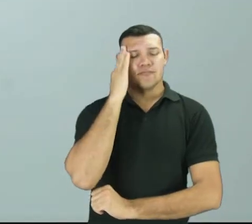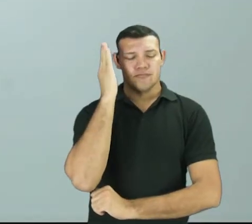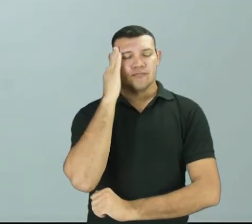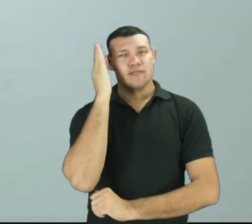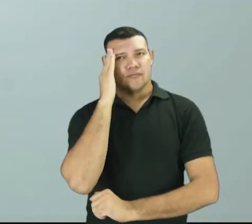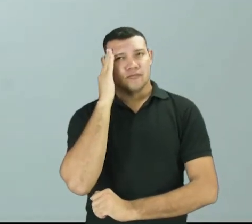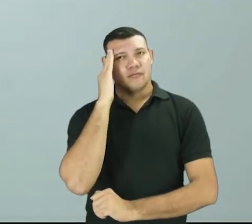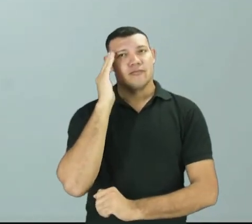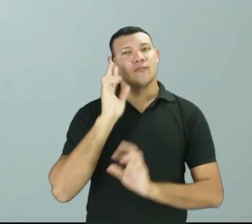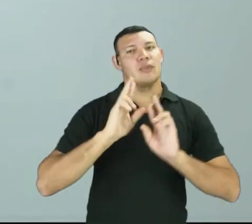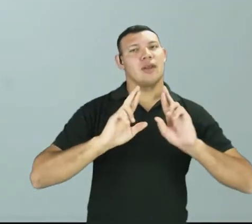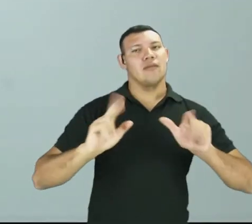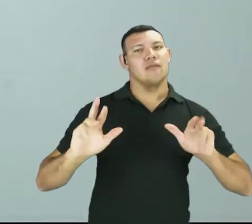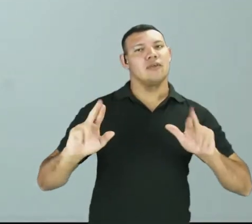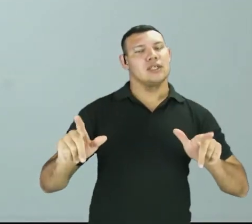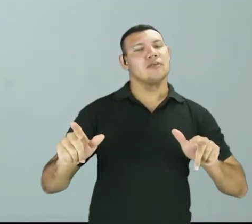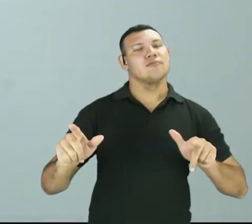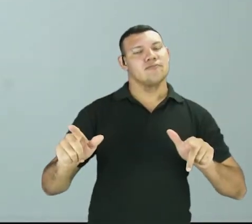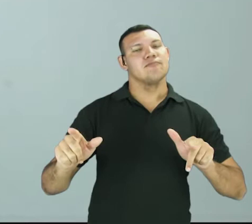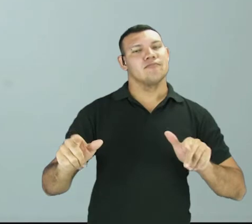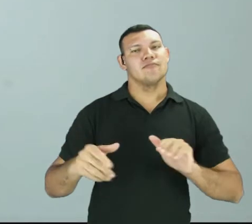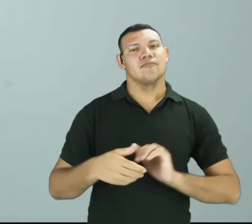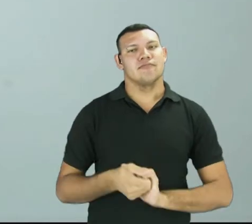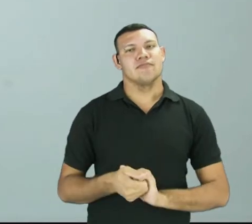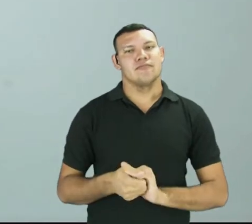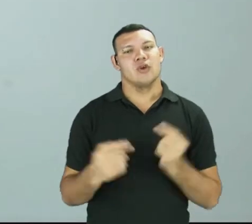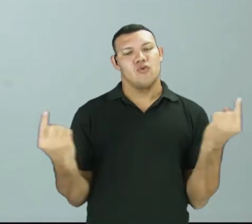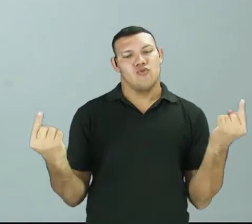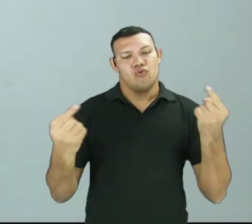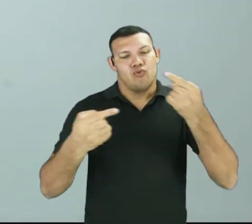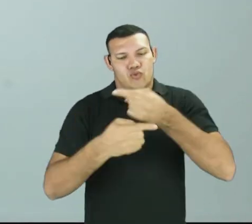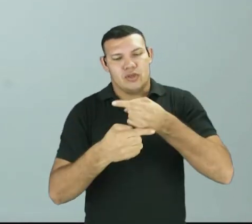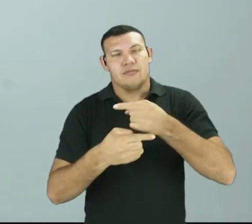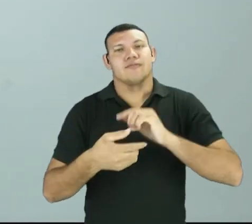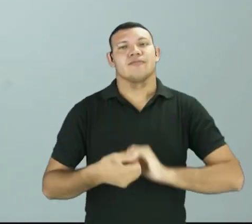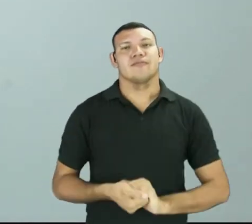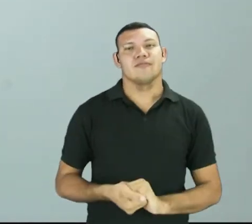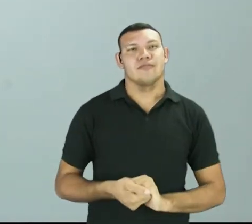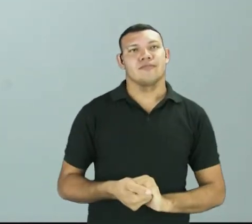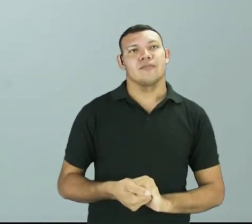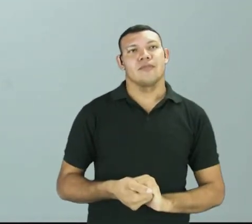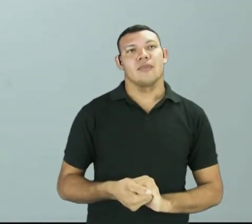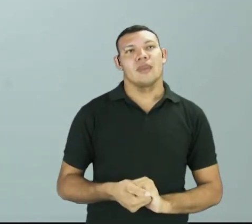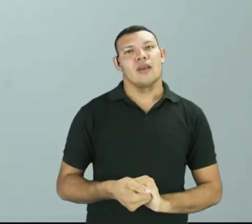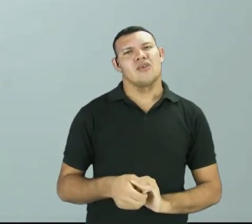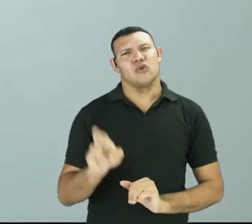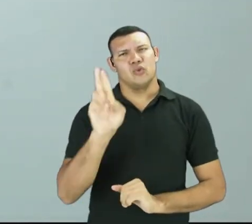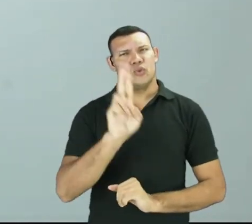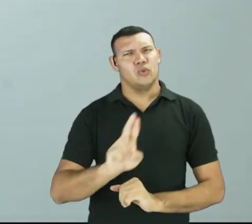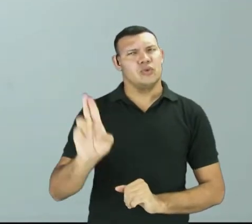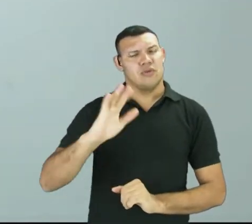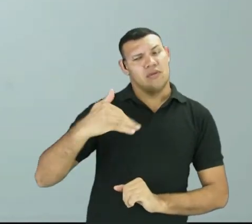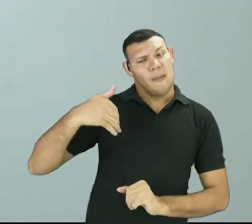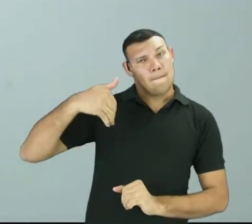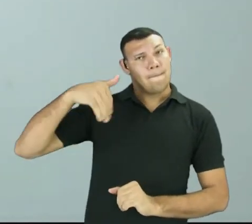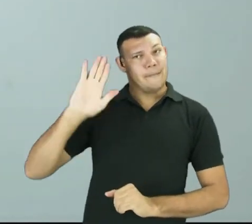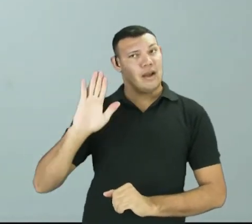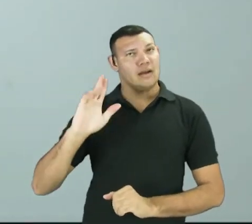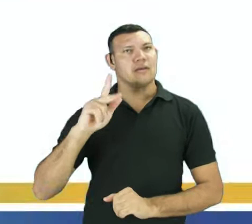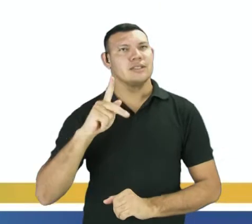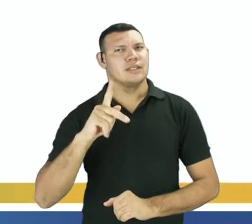possivelmente elas estarão aí fazendo este contraste de ideias opostas, certo? O mais utilizado ali, olha lá, ó, é o